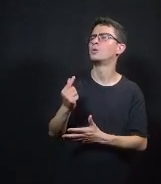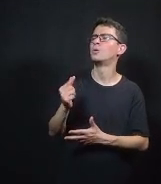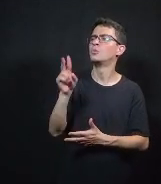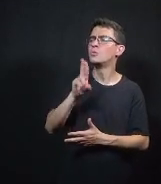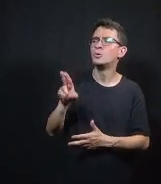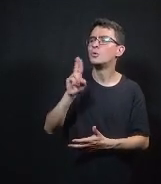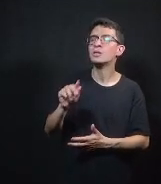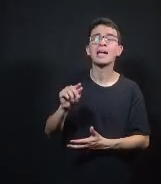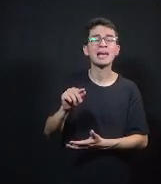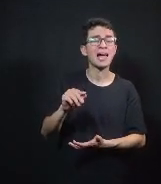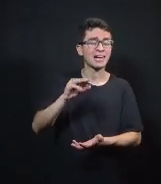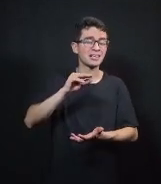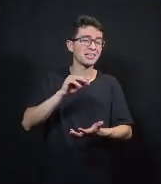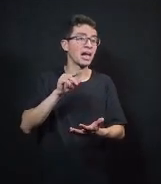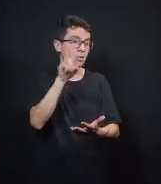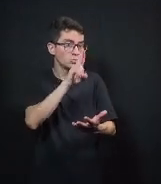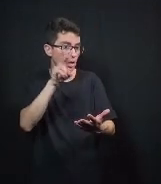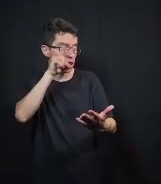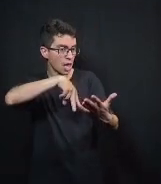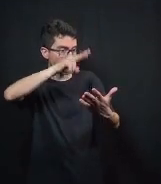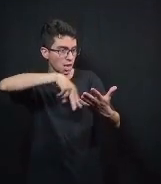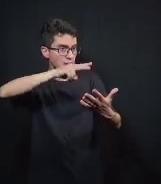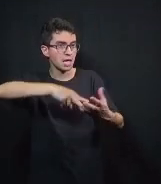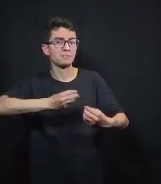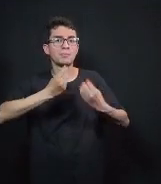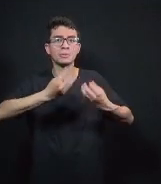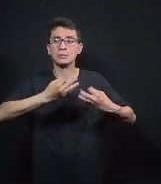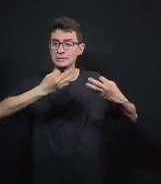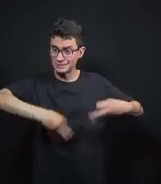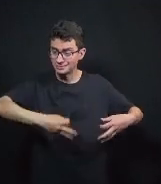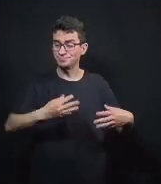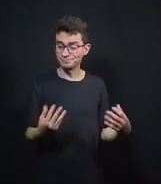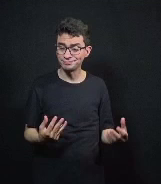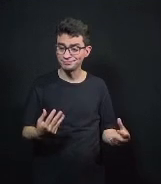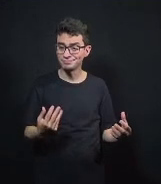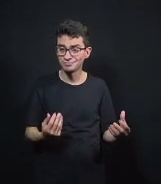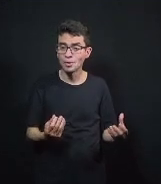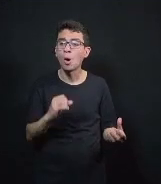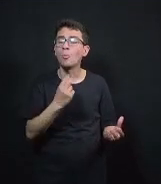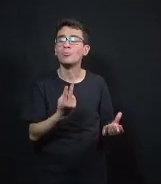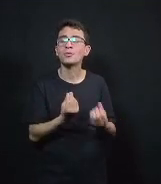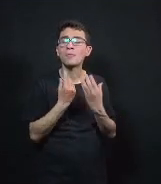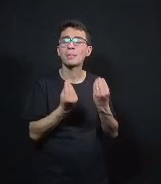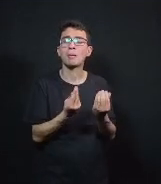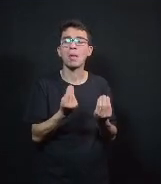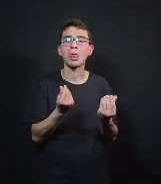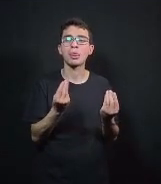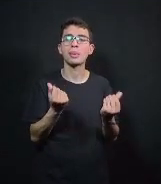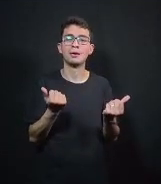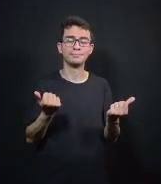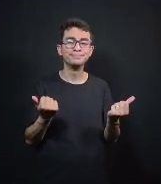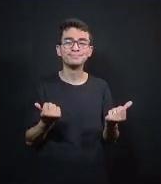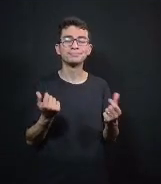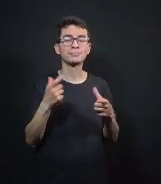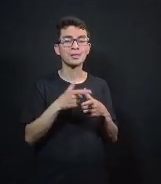desinformação. Tá, entendi. A desinformação não está associada a uma baixa escolaridade. Ela aumenta com a